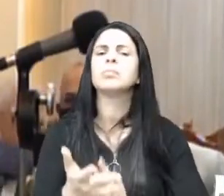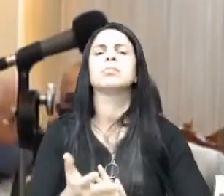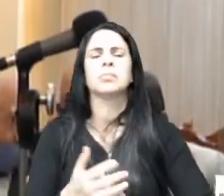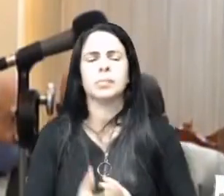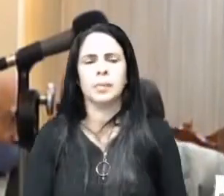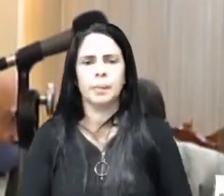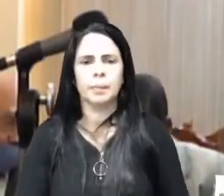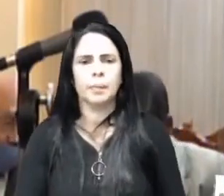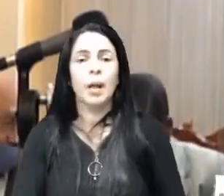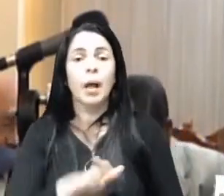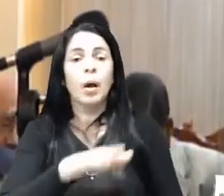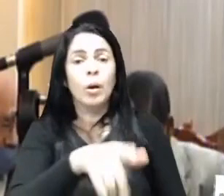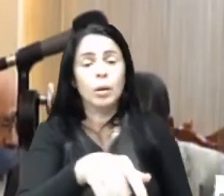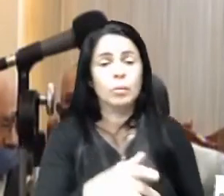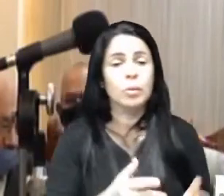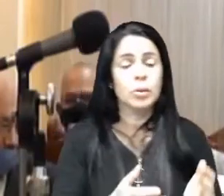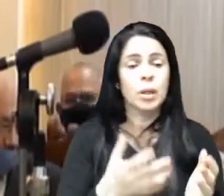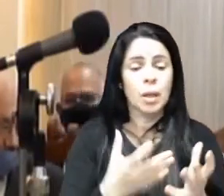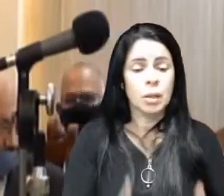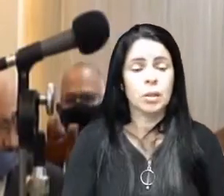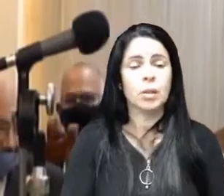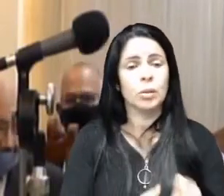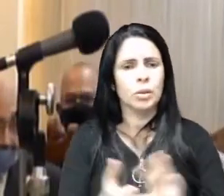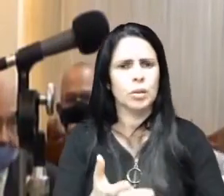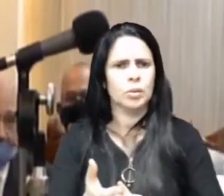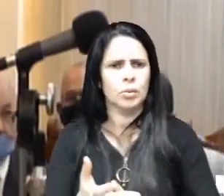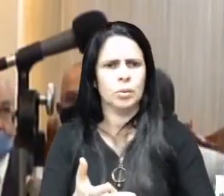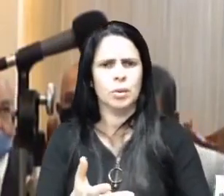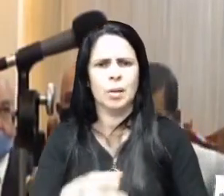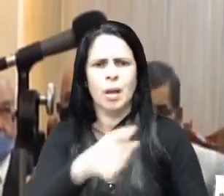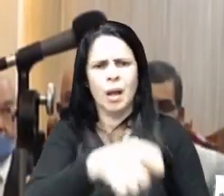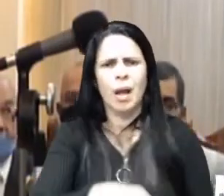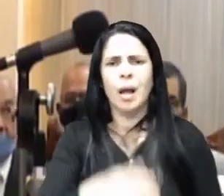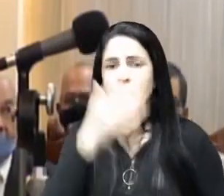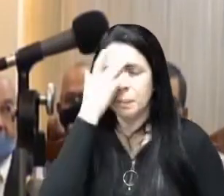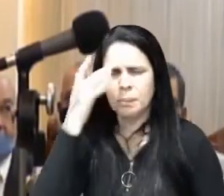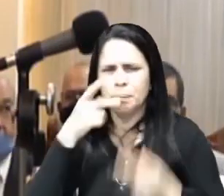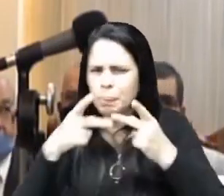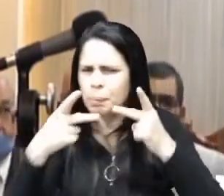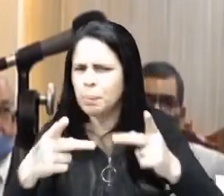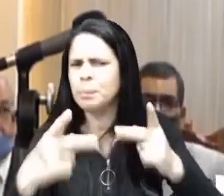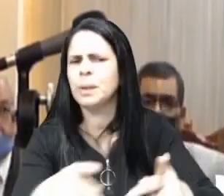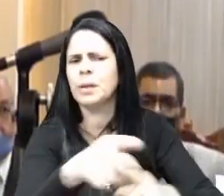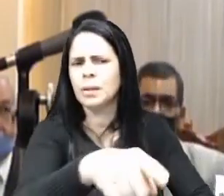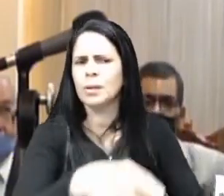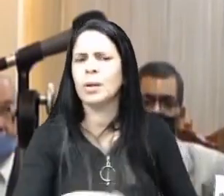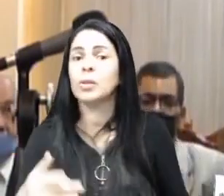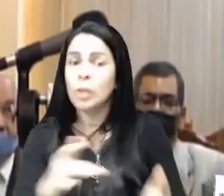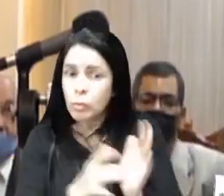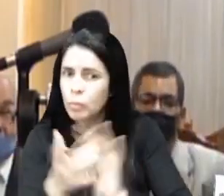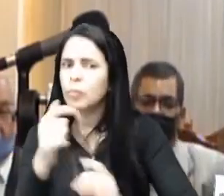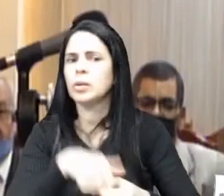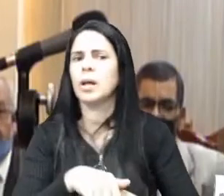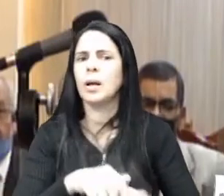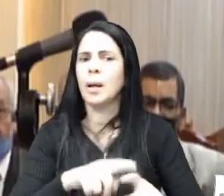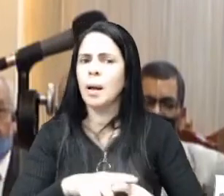alguém já pregava: Jesus vai voltar, Jesus vai voltar. Ele não voltou ainda, pastor, mas está mais